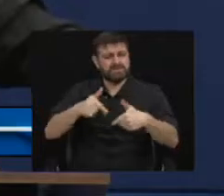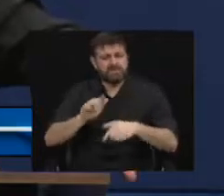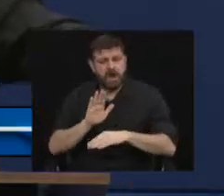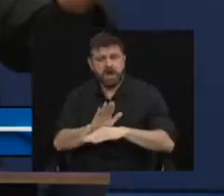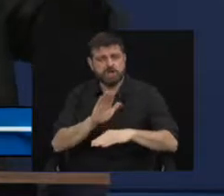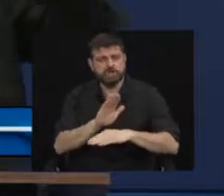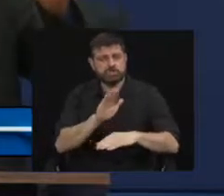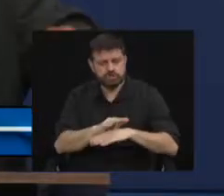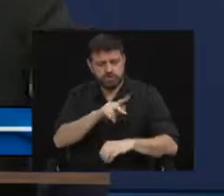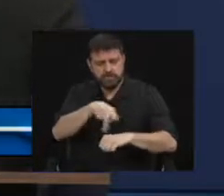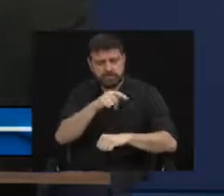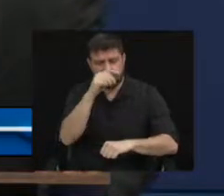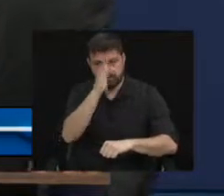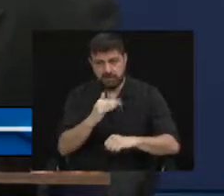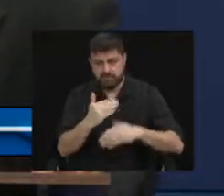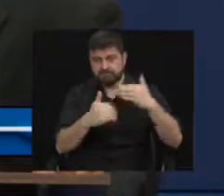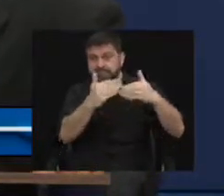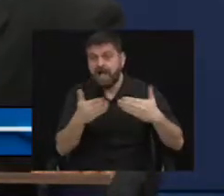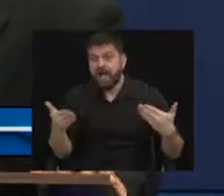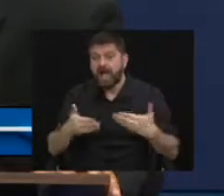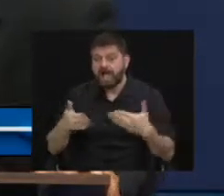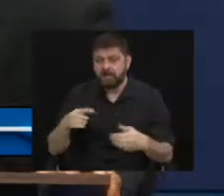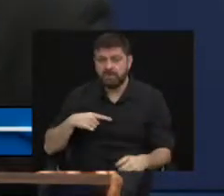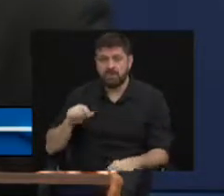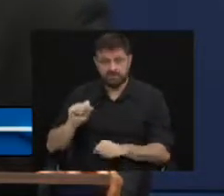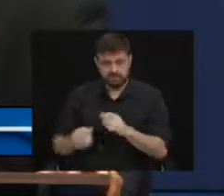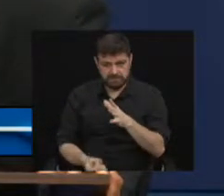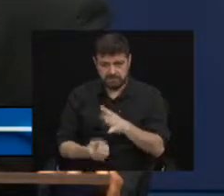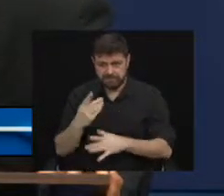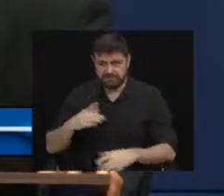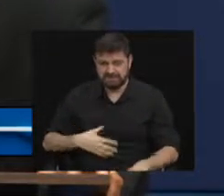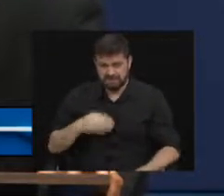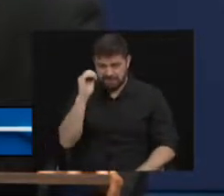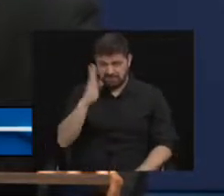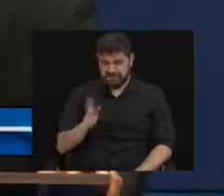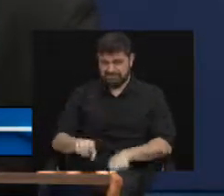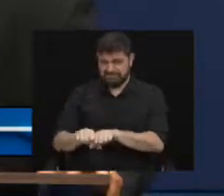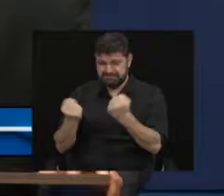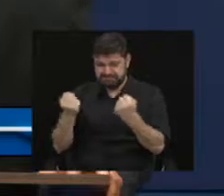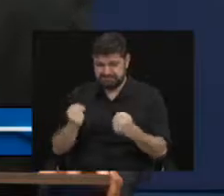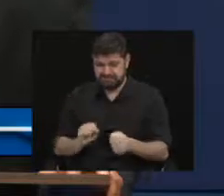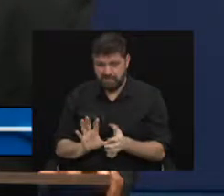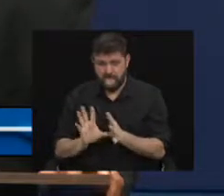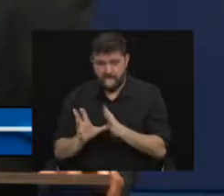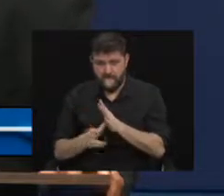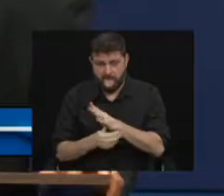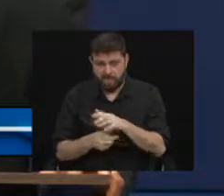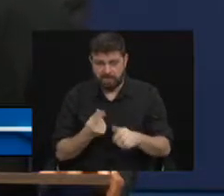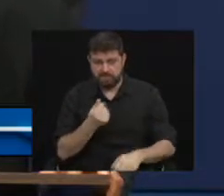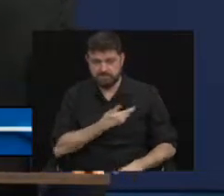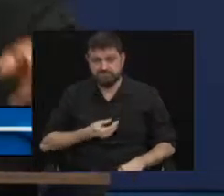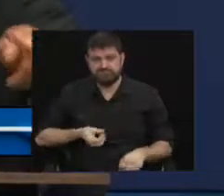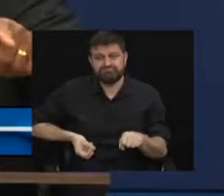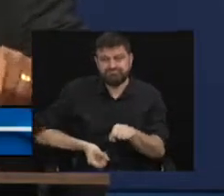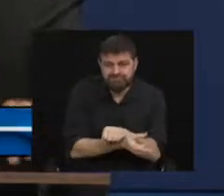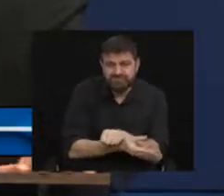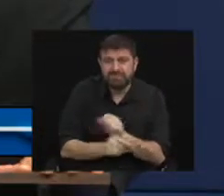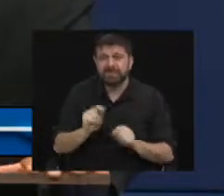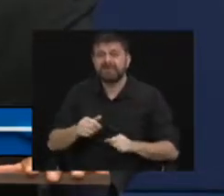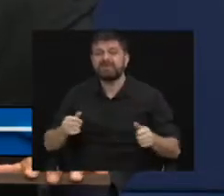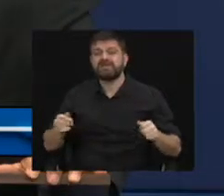do seguro-desemprego, porque não foi o povo brasileiro que quebrou, o povo brasileiro só sentiu na pele